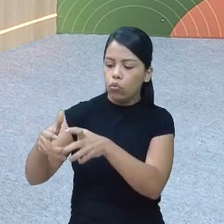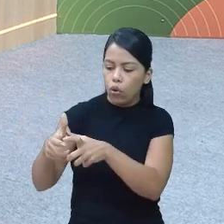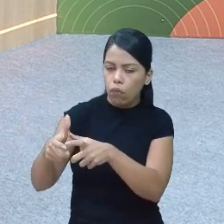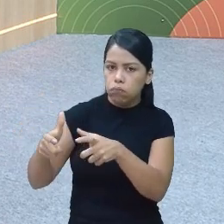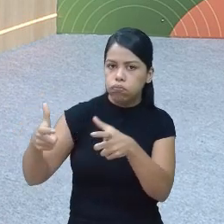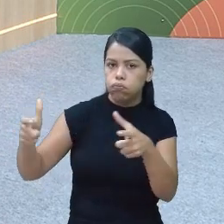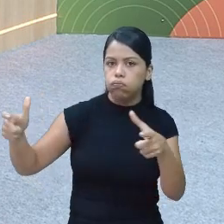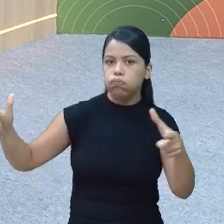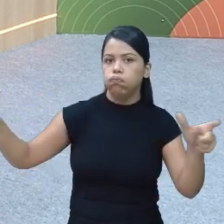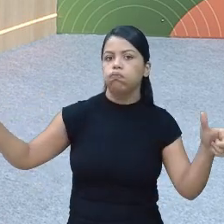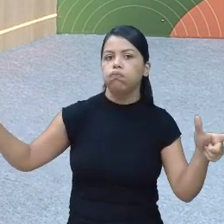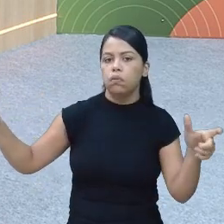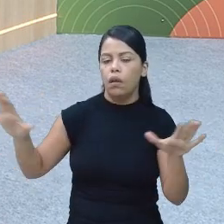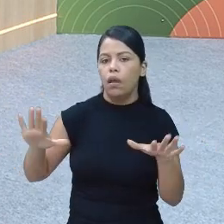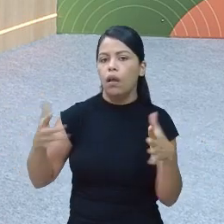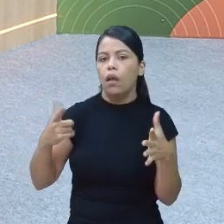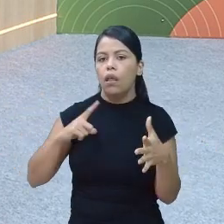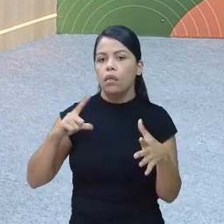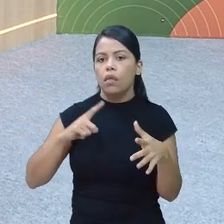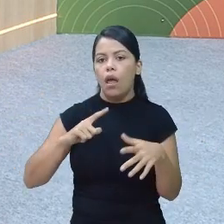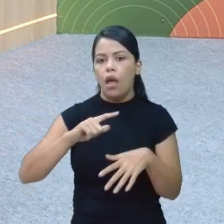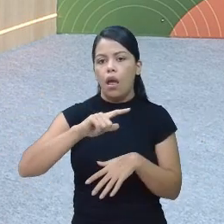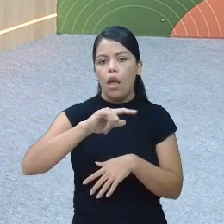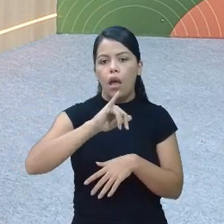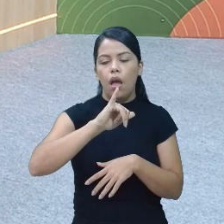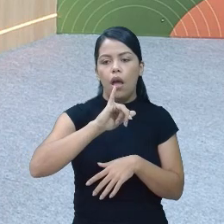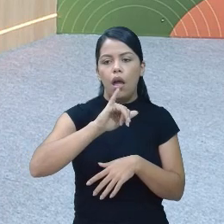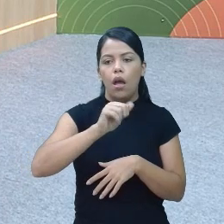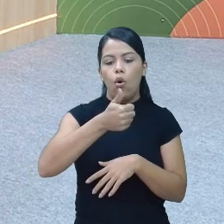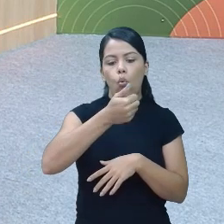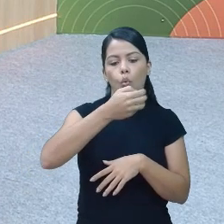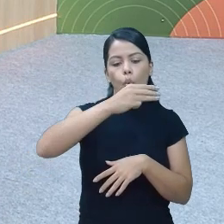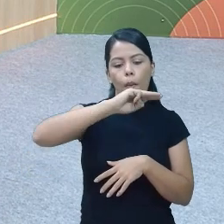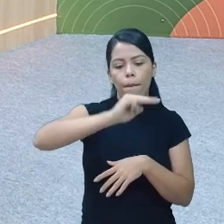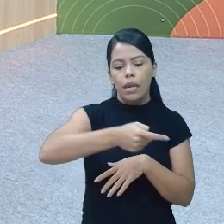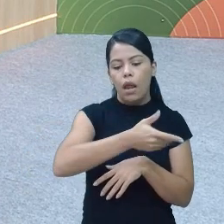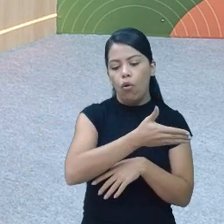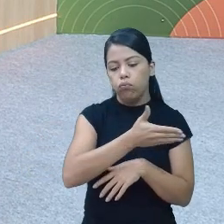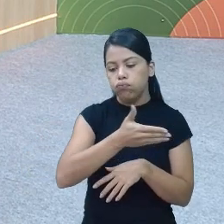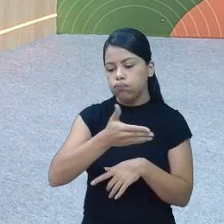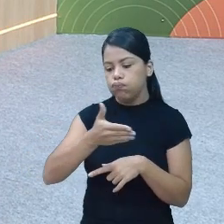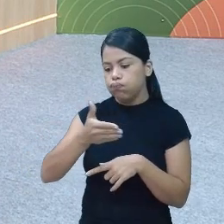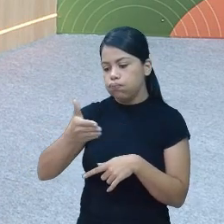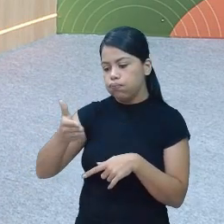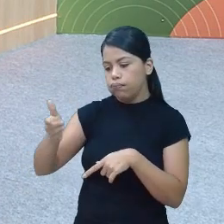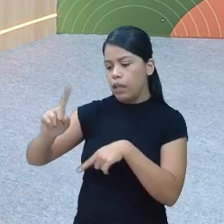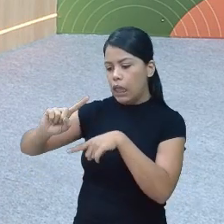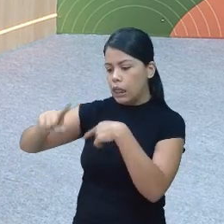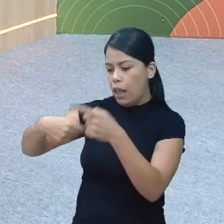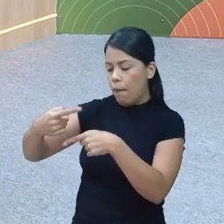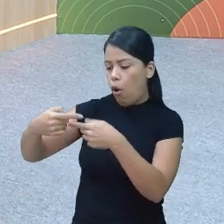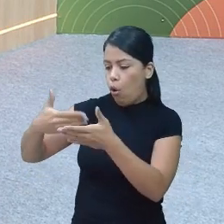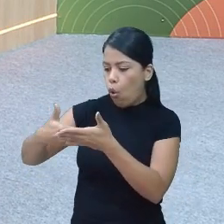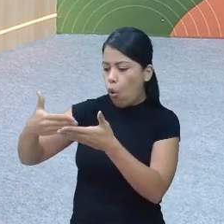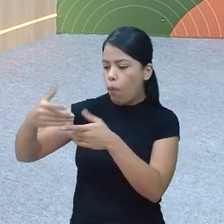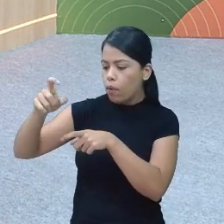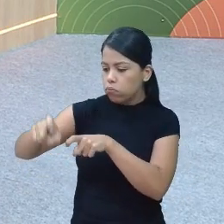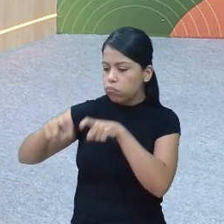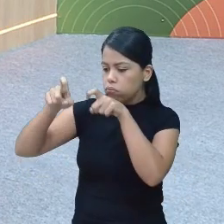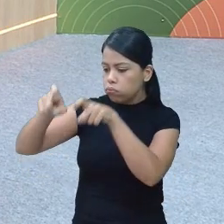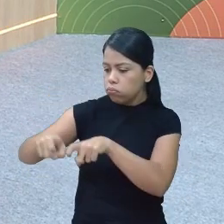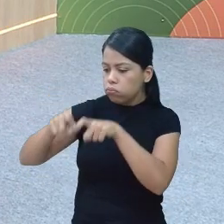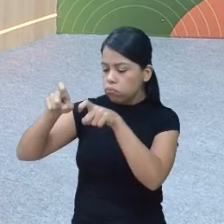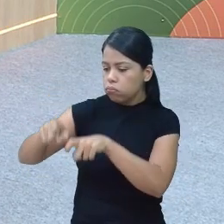cresce muito, né? Ou seja, 1 milhão de pessoas praticamente nesse período todo. Após a agricultura como atividade